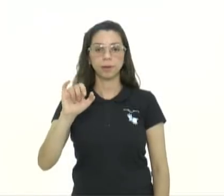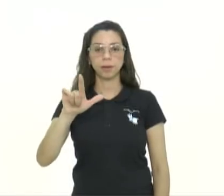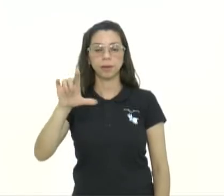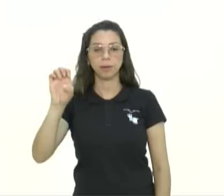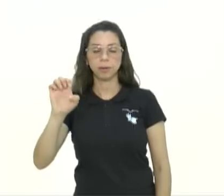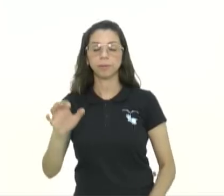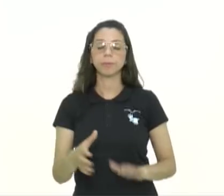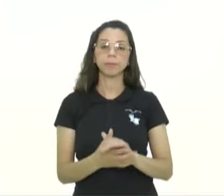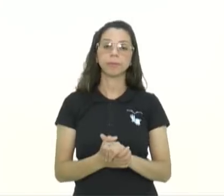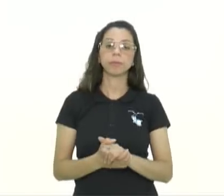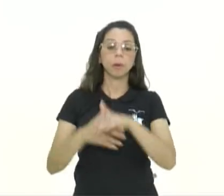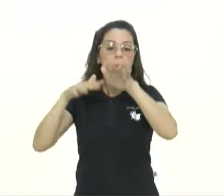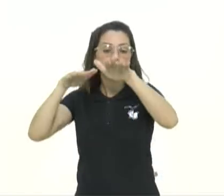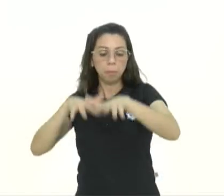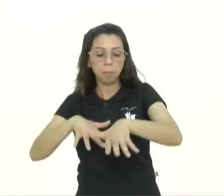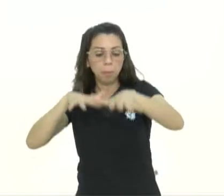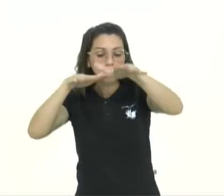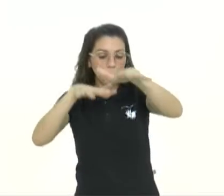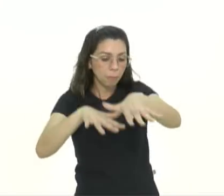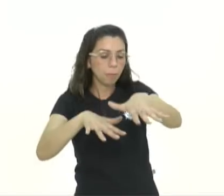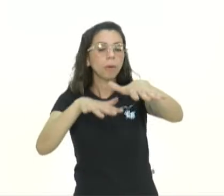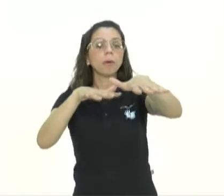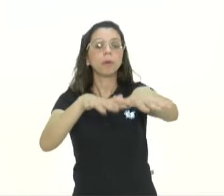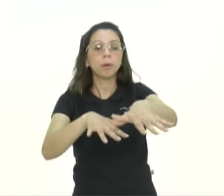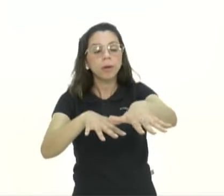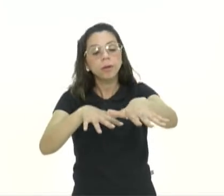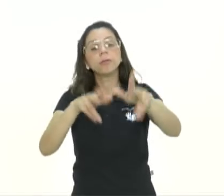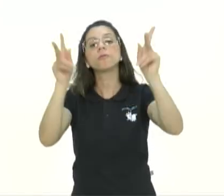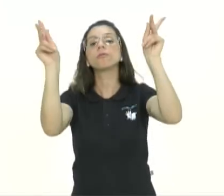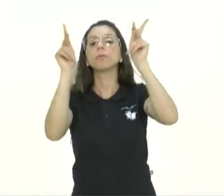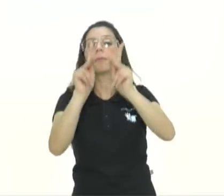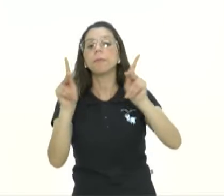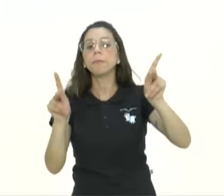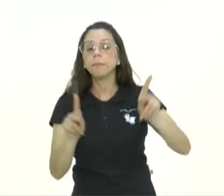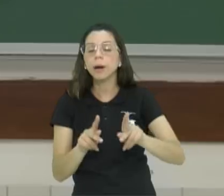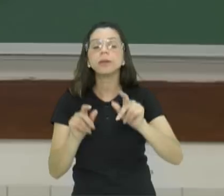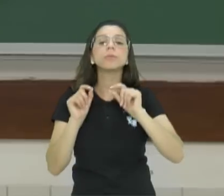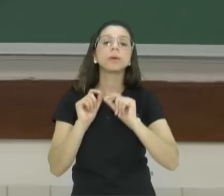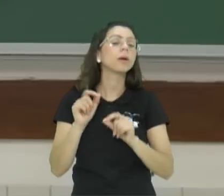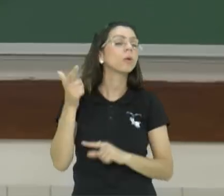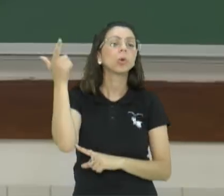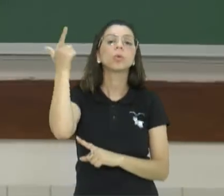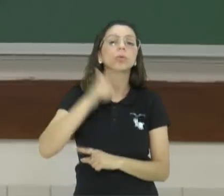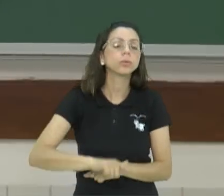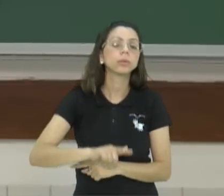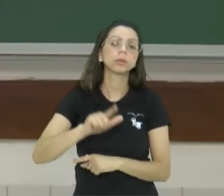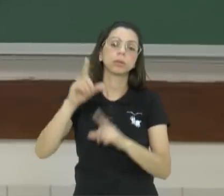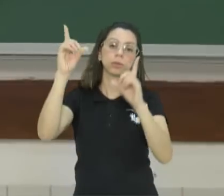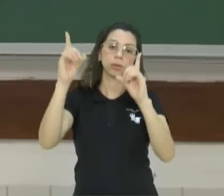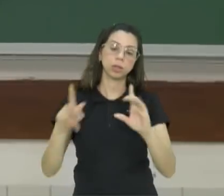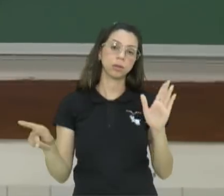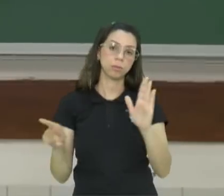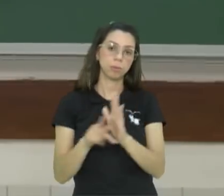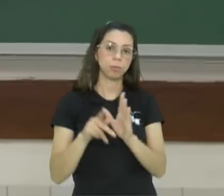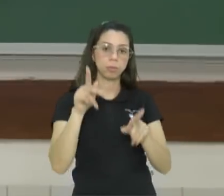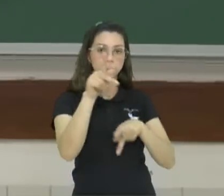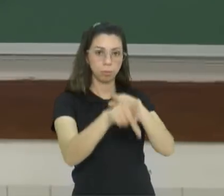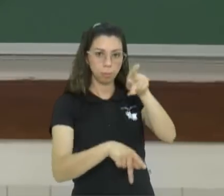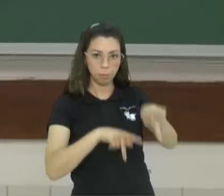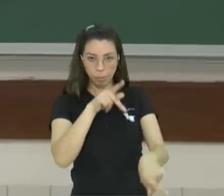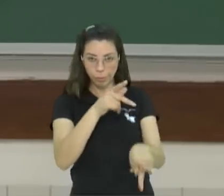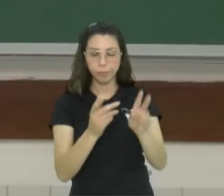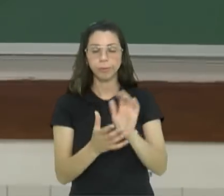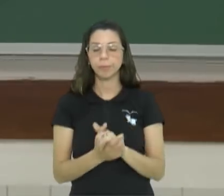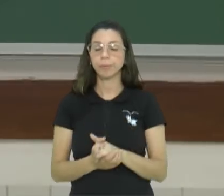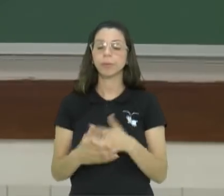Uma marcha não violenta ou pacífica para alcançar os direitos civis, certo?